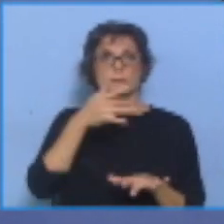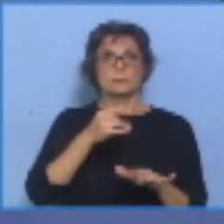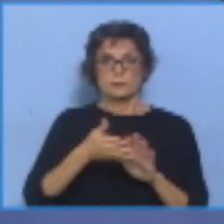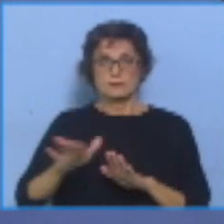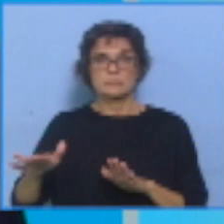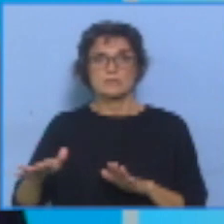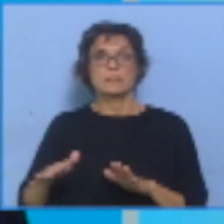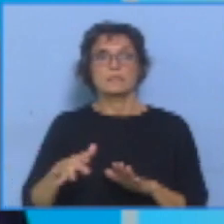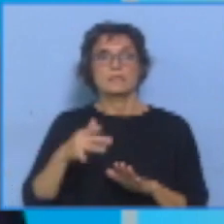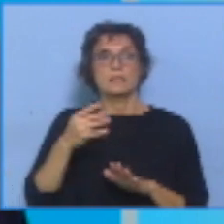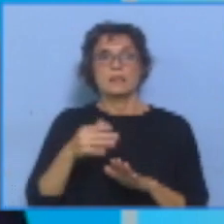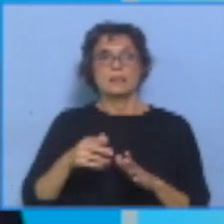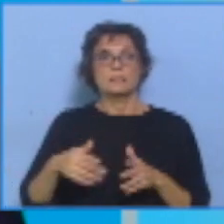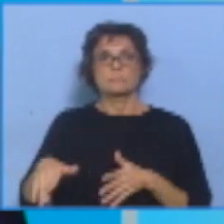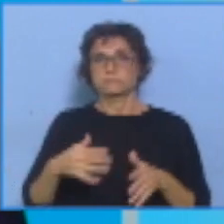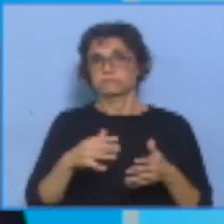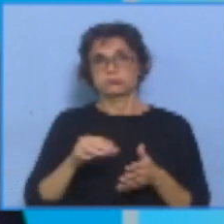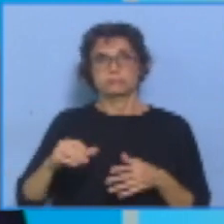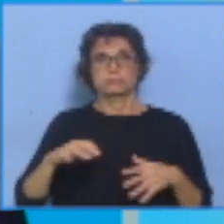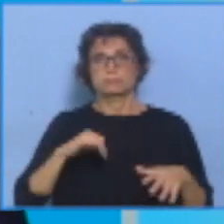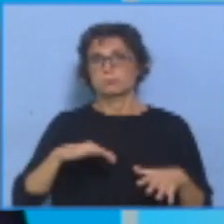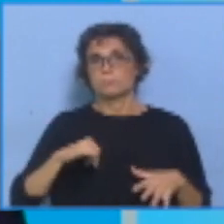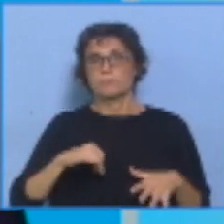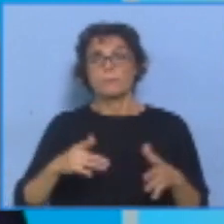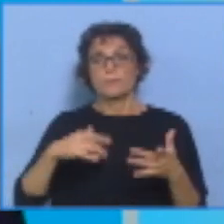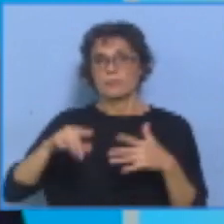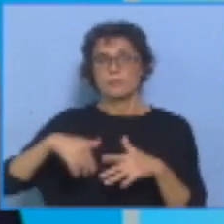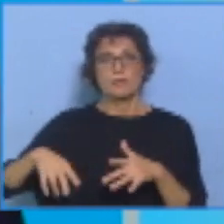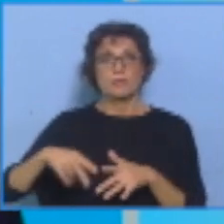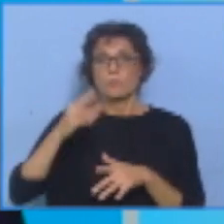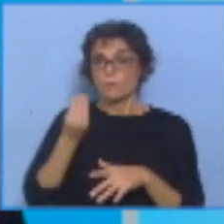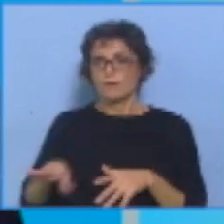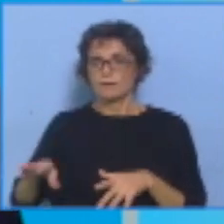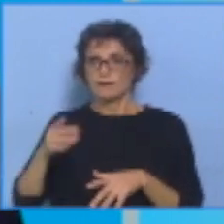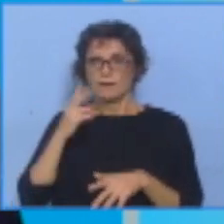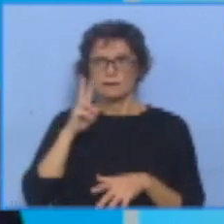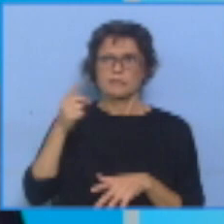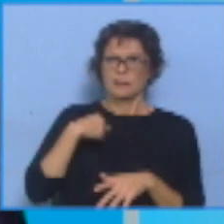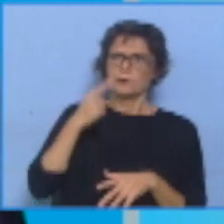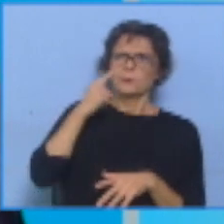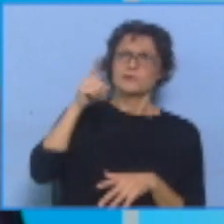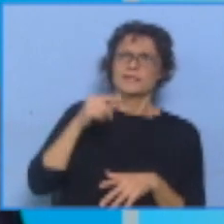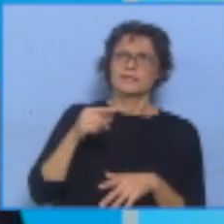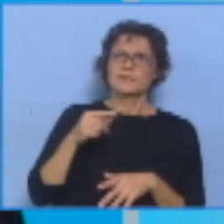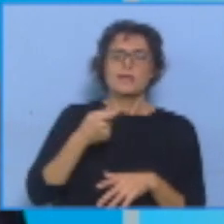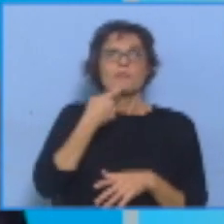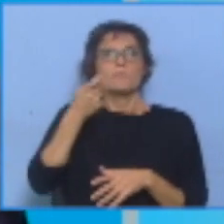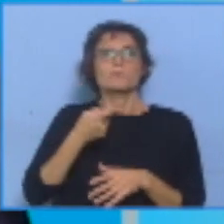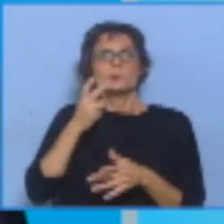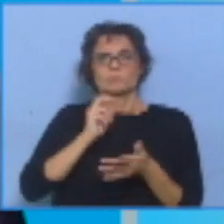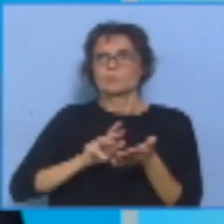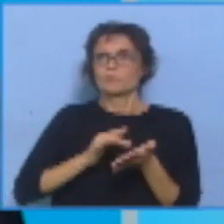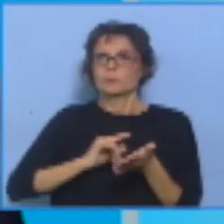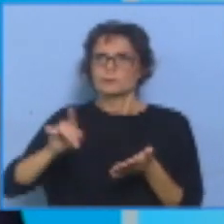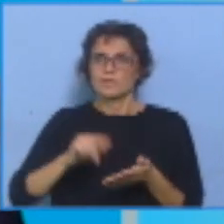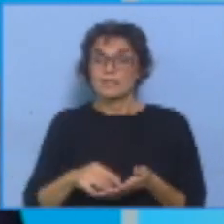crianças que a reconhecem e começam-lhe a fazer perguntas sobre os contos que tinham lido. Que ela escreveu. E ela